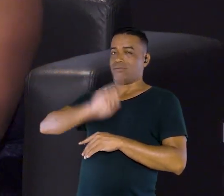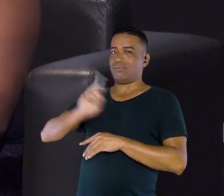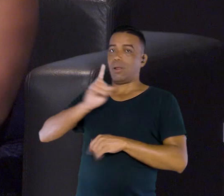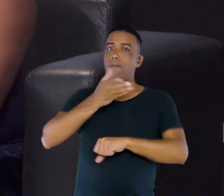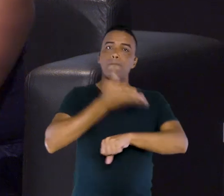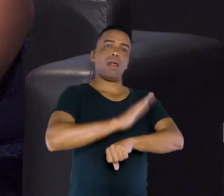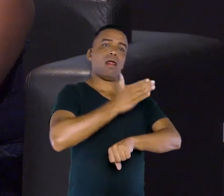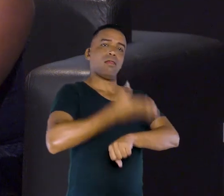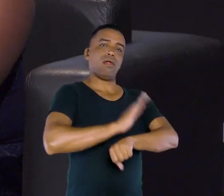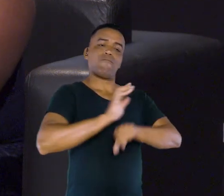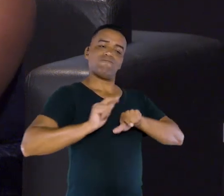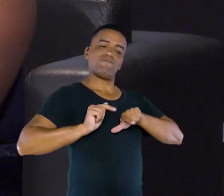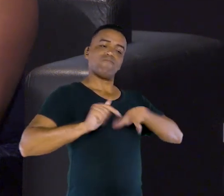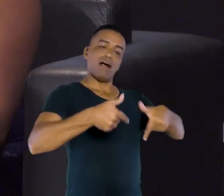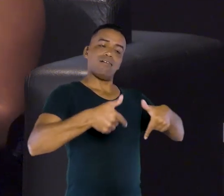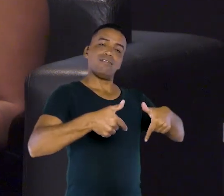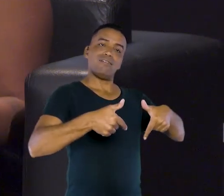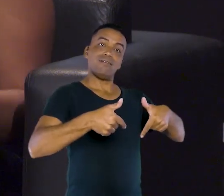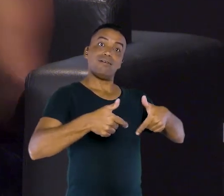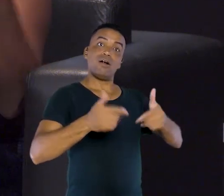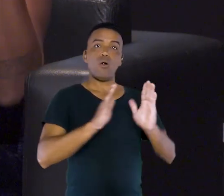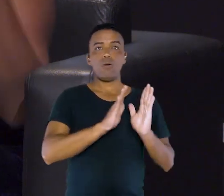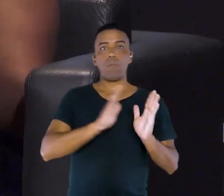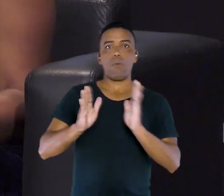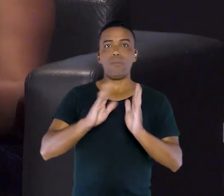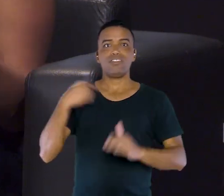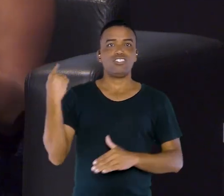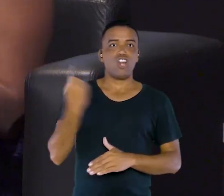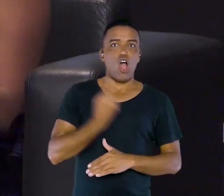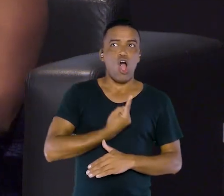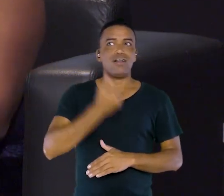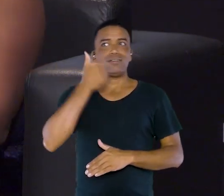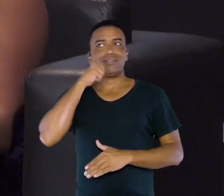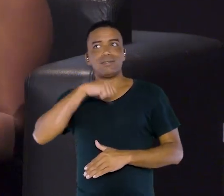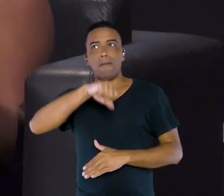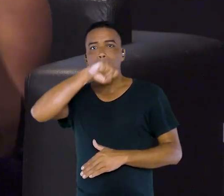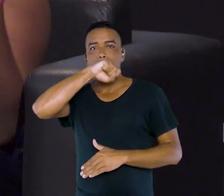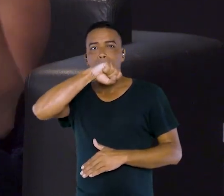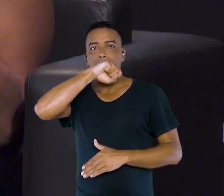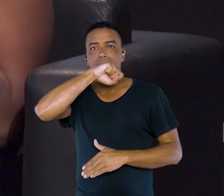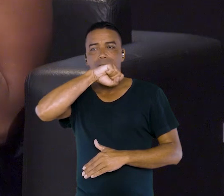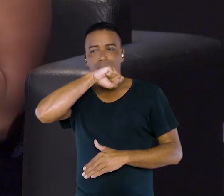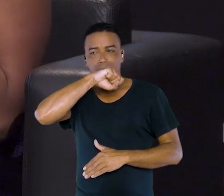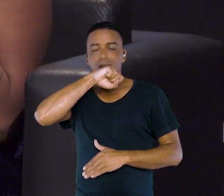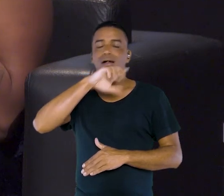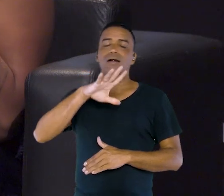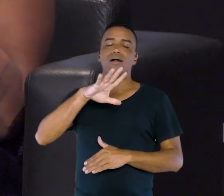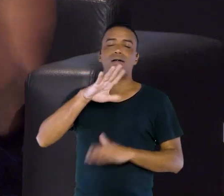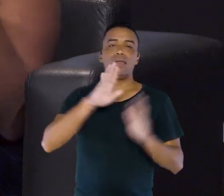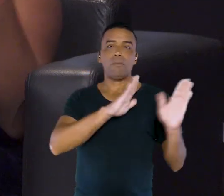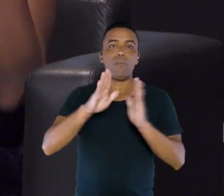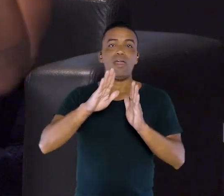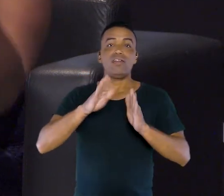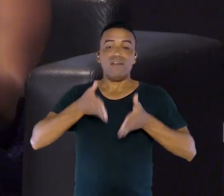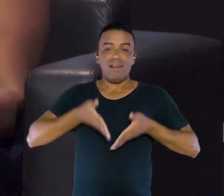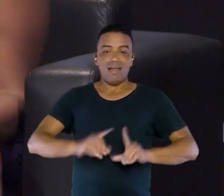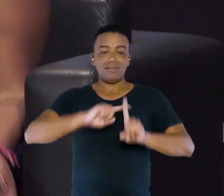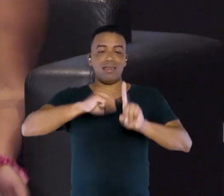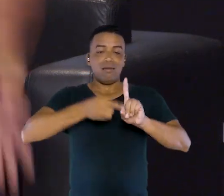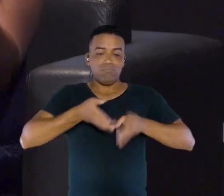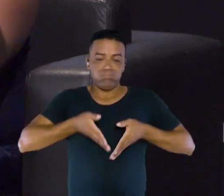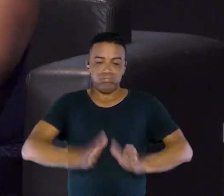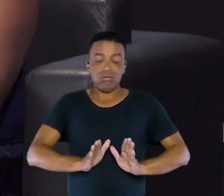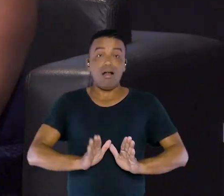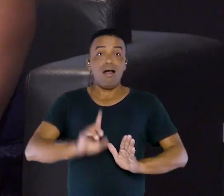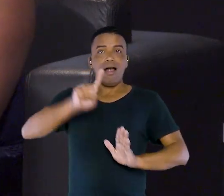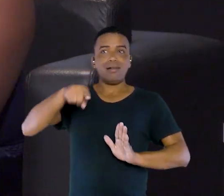na prática, né? A partir do momento que as nossas mães têm, no momento que vão parir,